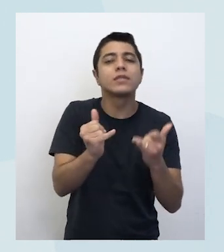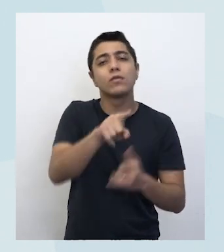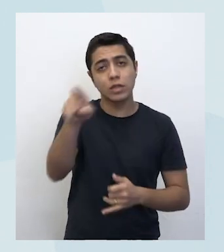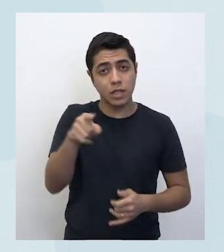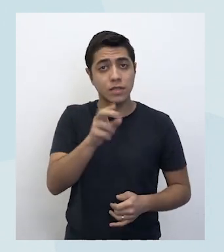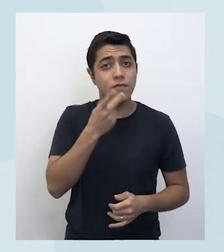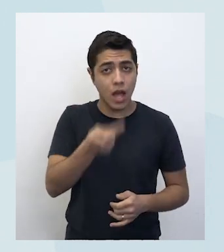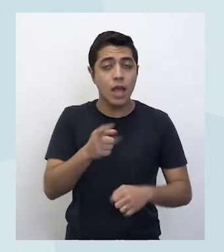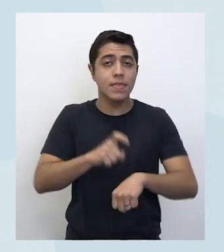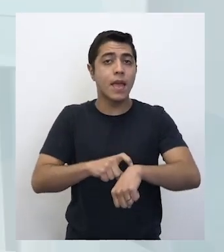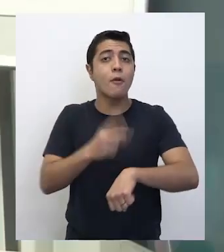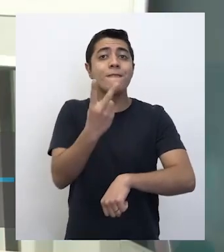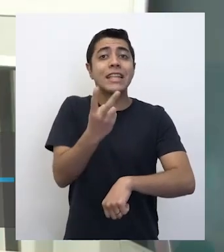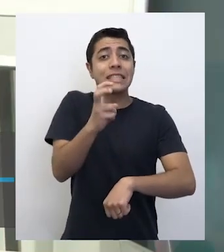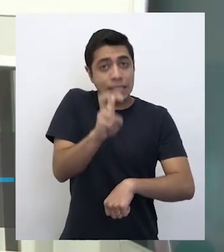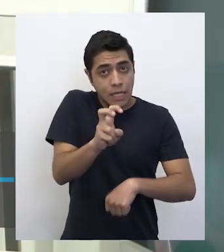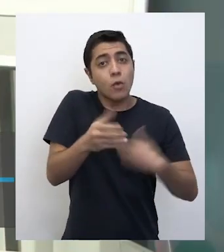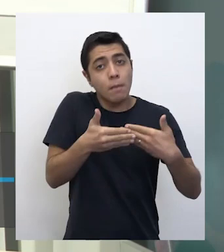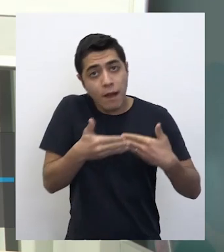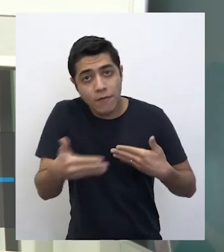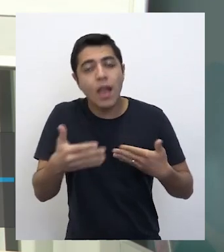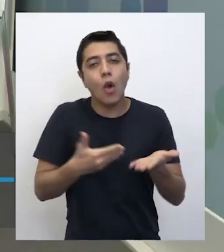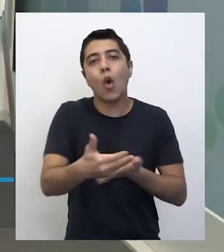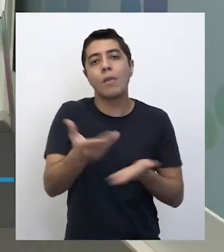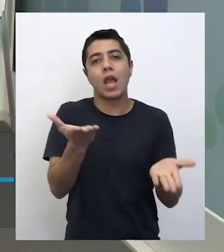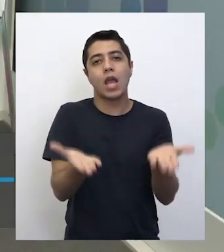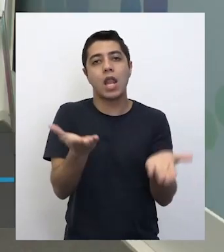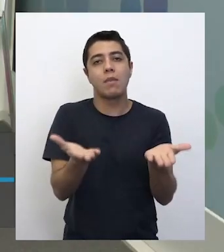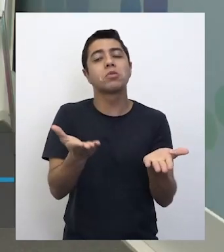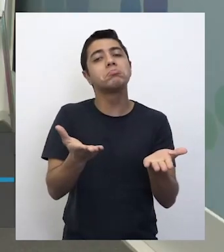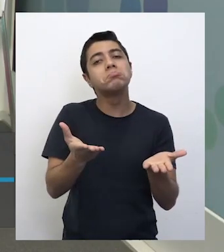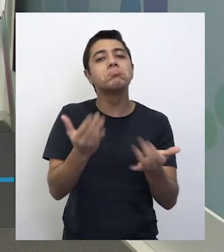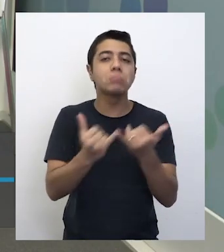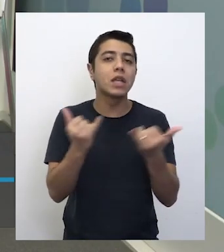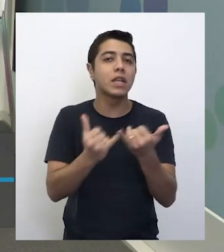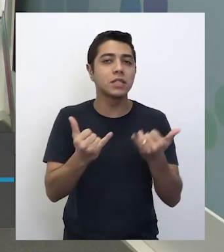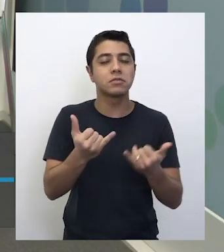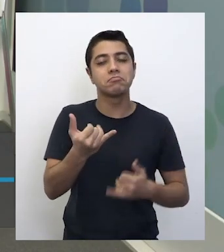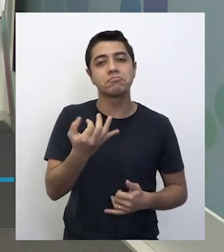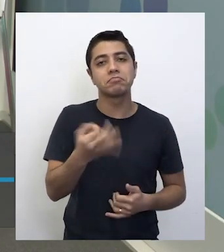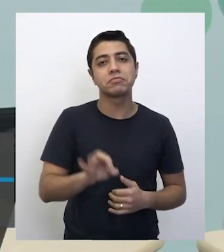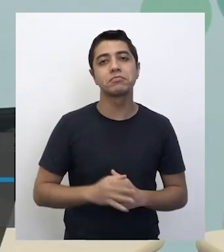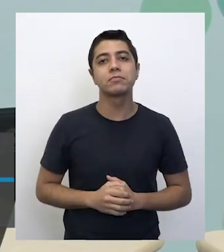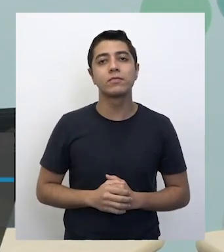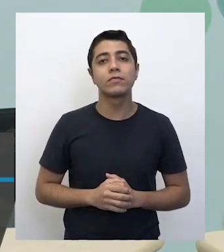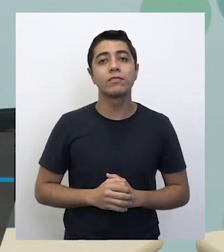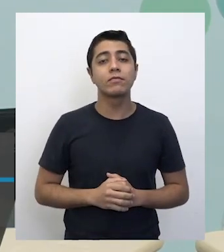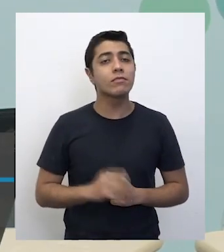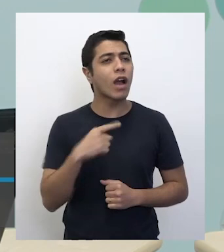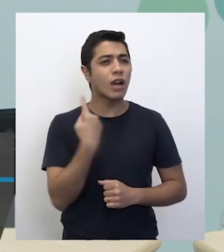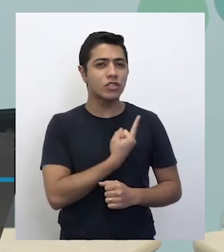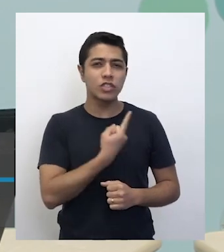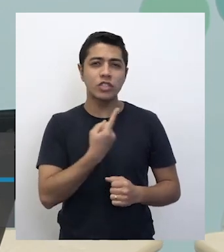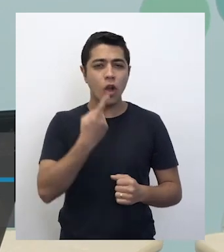essa reação entra no equilíbrio, perfeito? É que observando assim de longe, sim, né? Sim, a gente fica meio mesmo